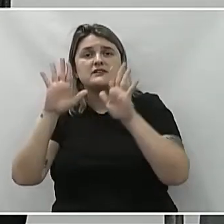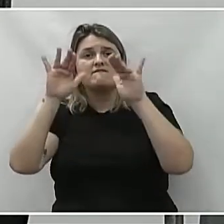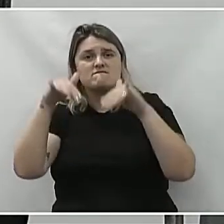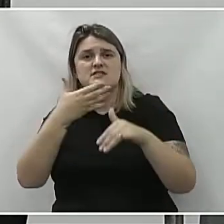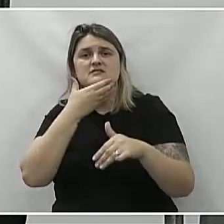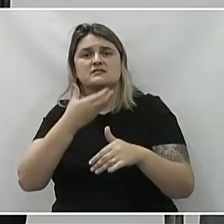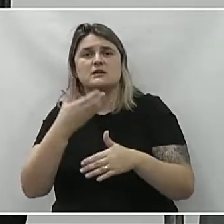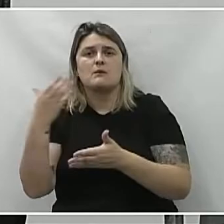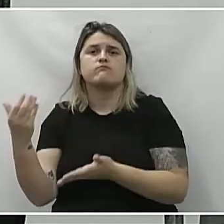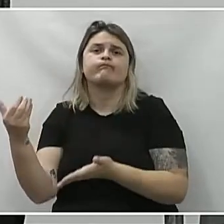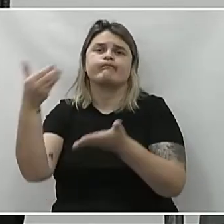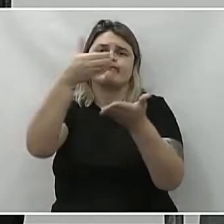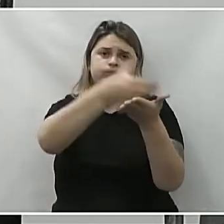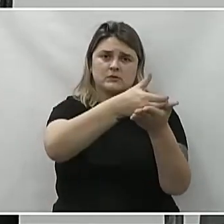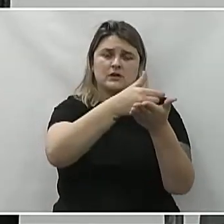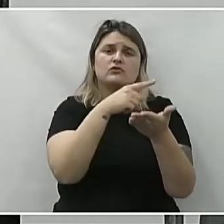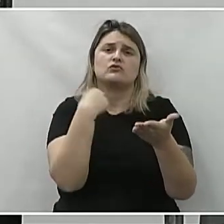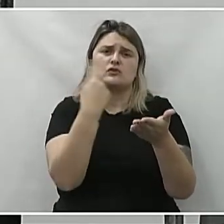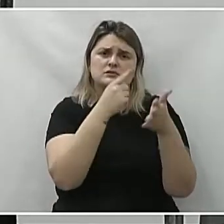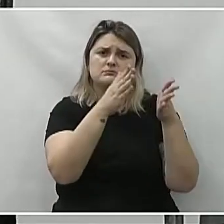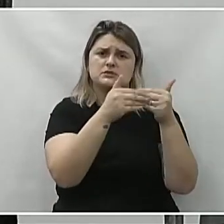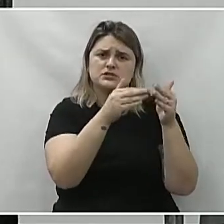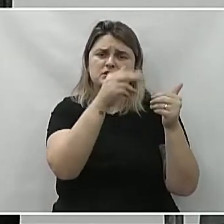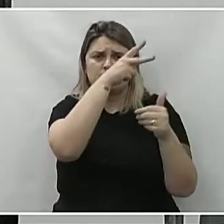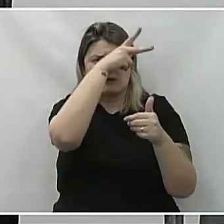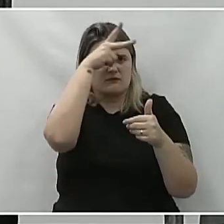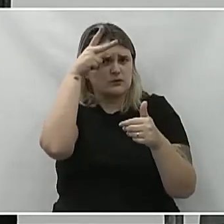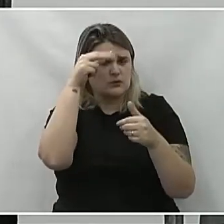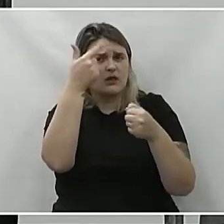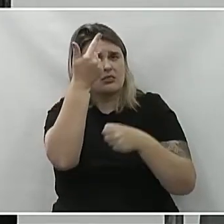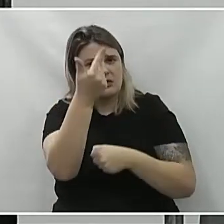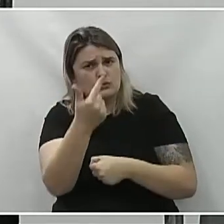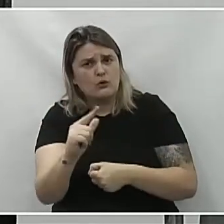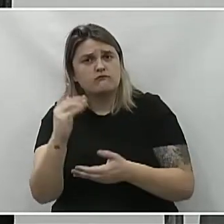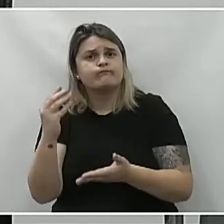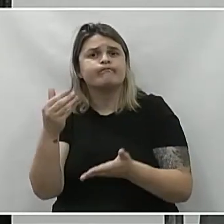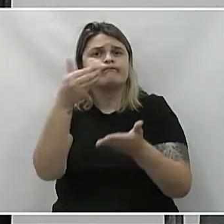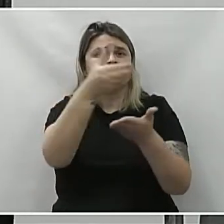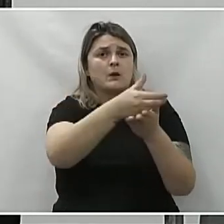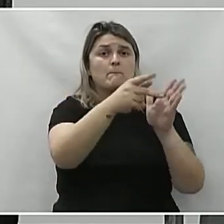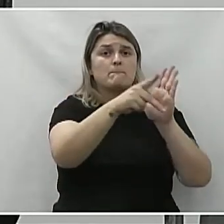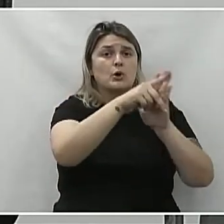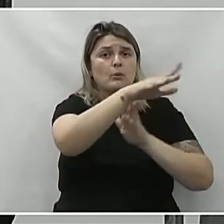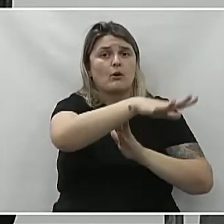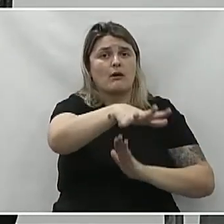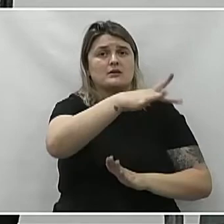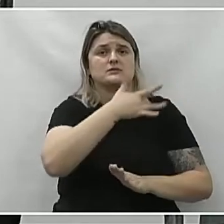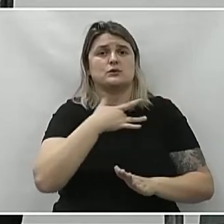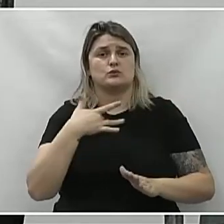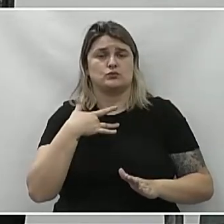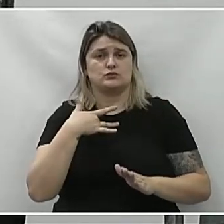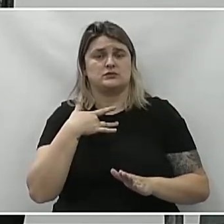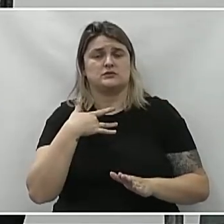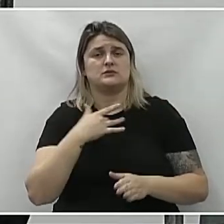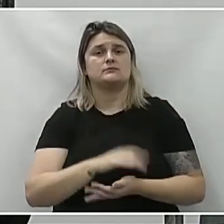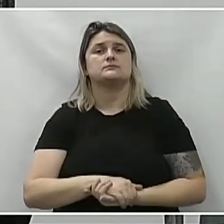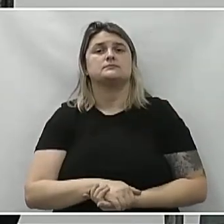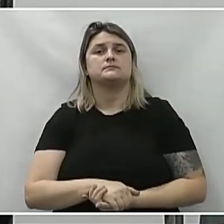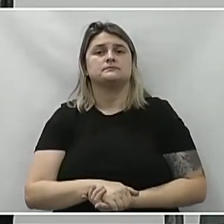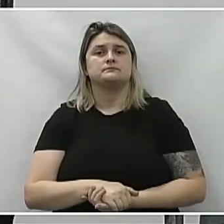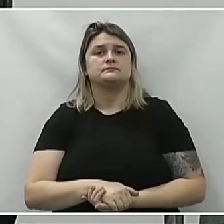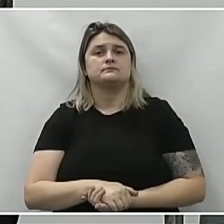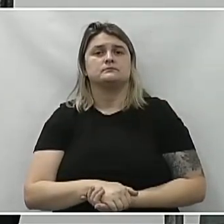solicitando ao executivo para novamente ter um olhar preferencial para esses investimentos né que